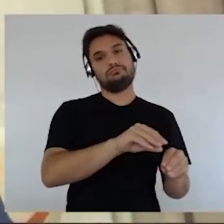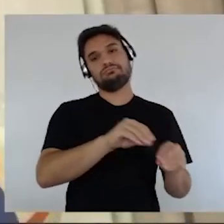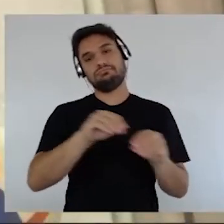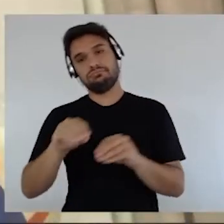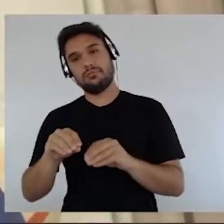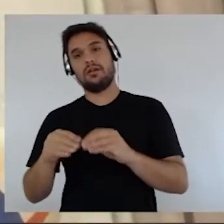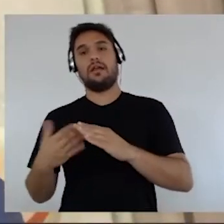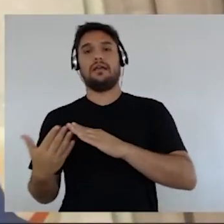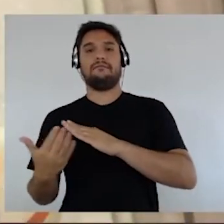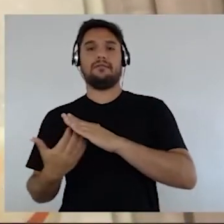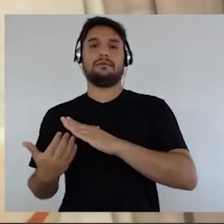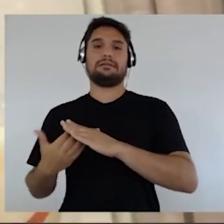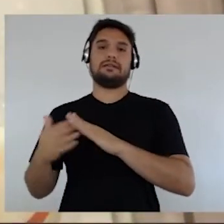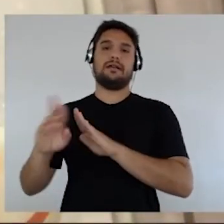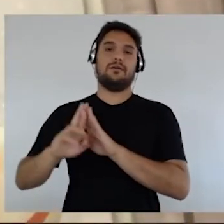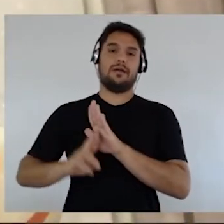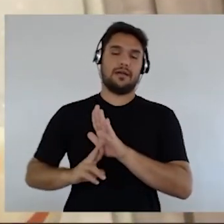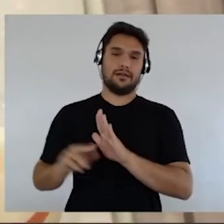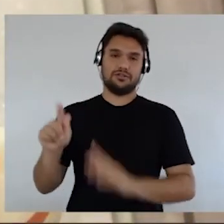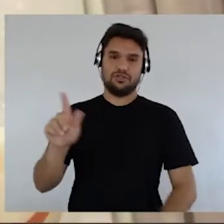regime empresarial.